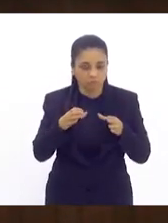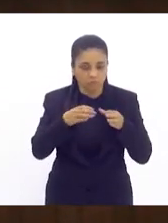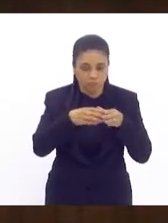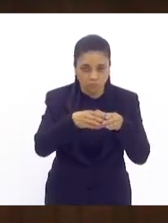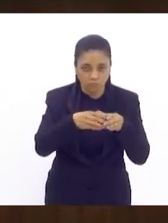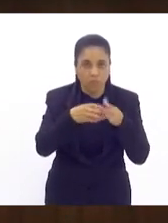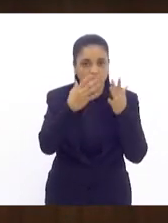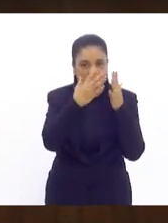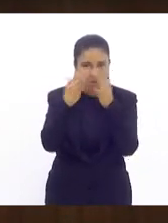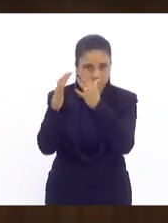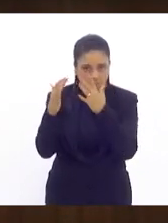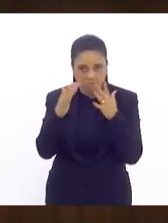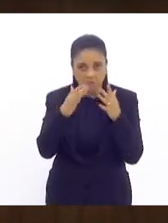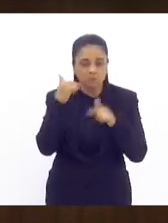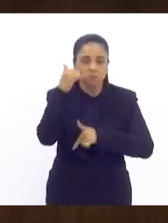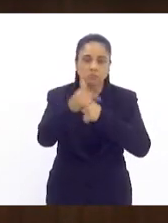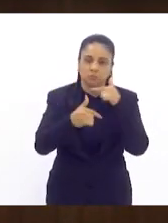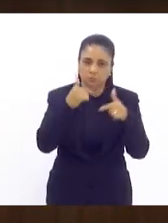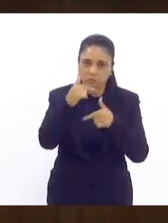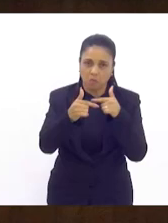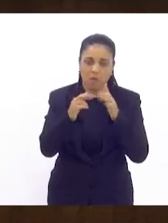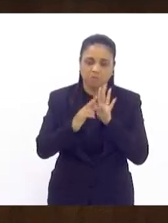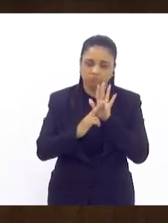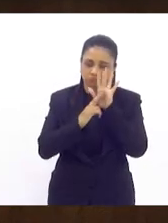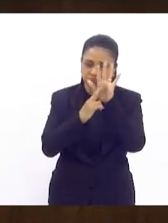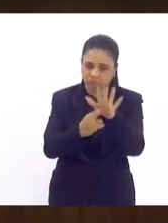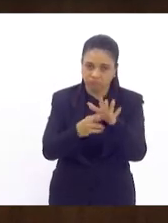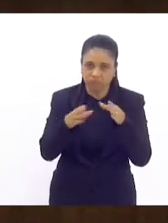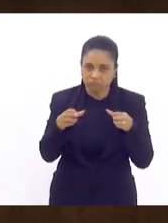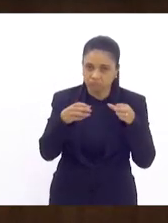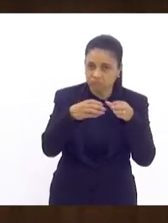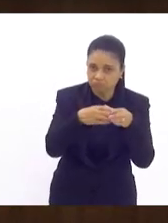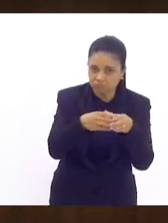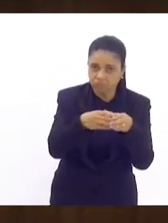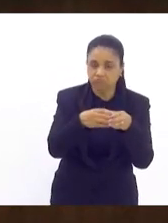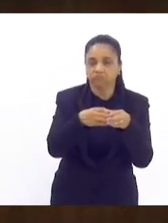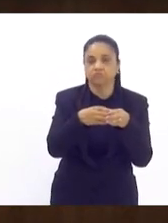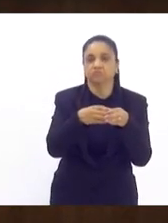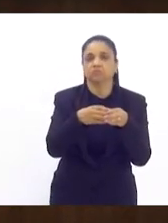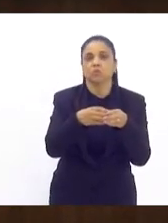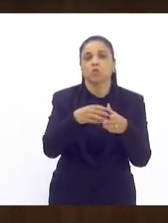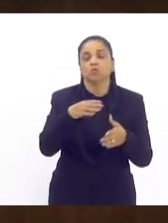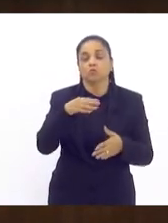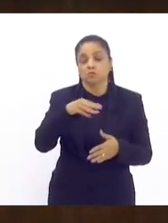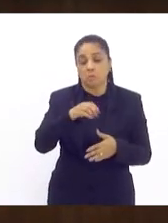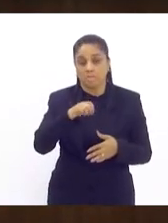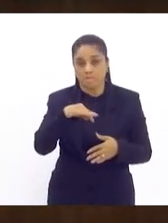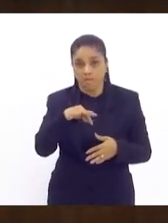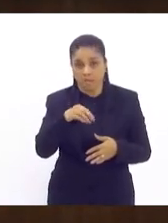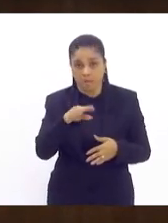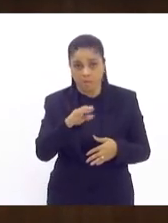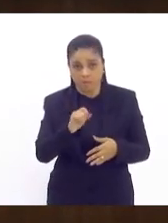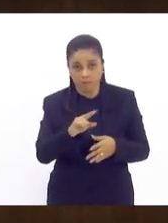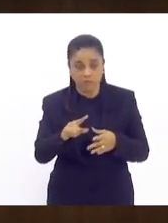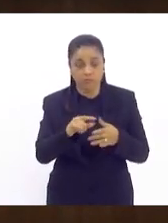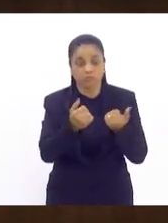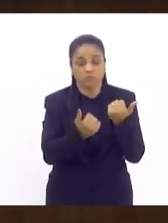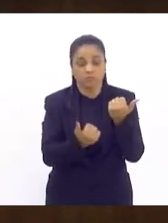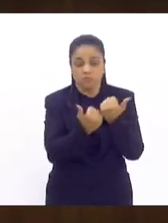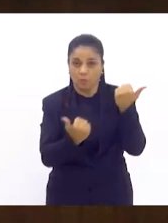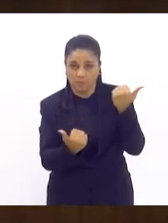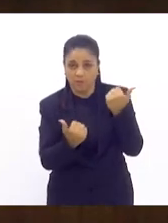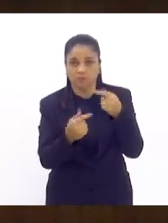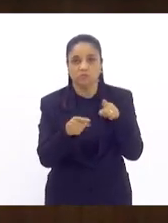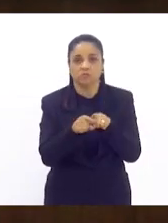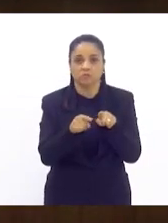um trabalho é muito bom a frente da comissão é na comissão tantos membros titulares quanto os membros suplentes como são